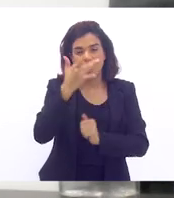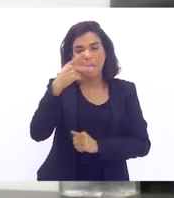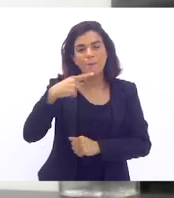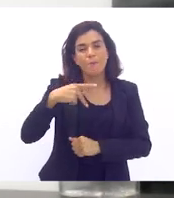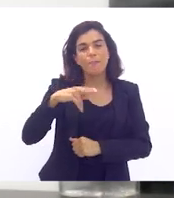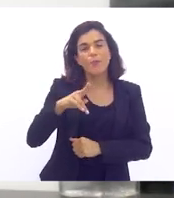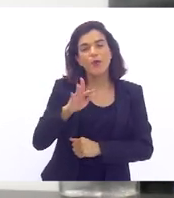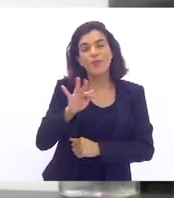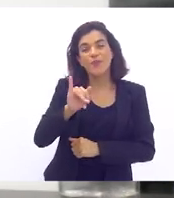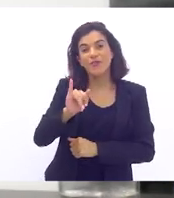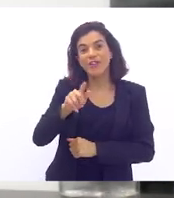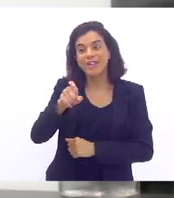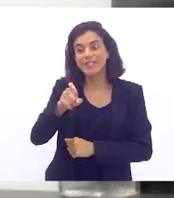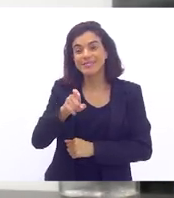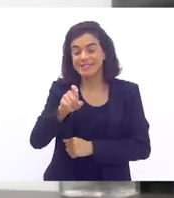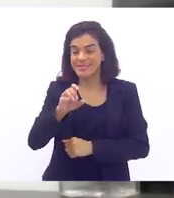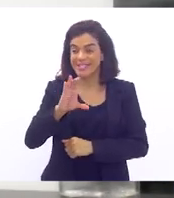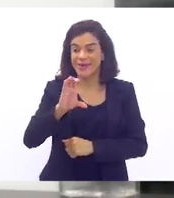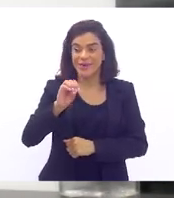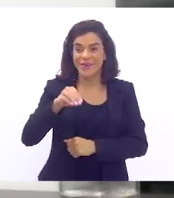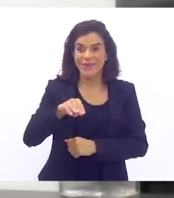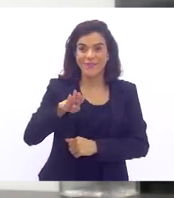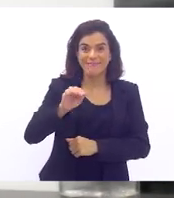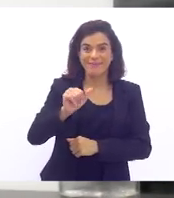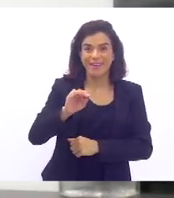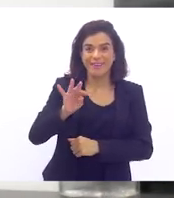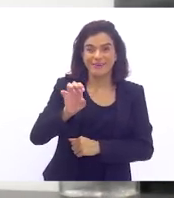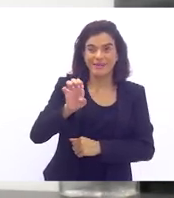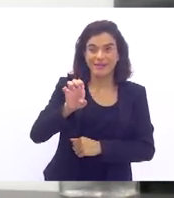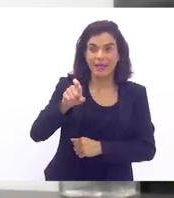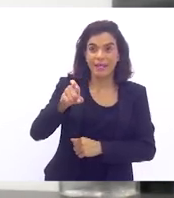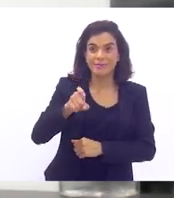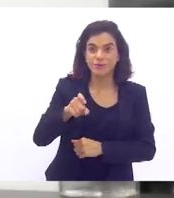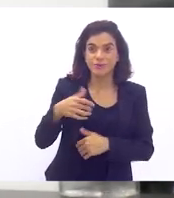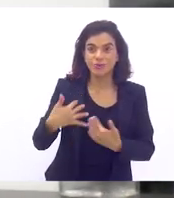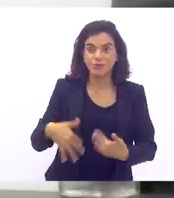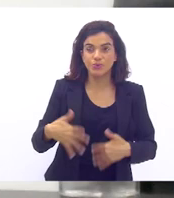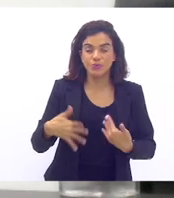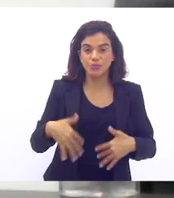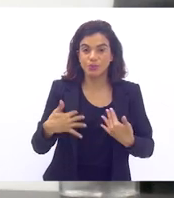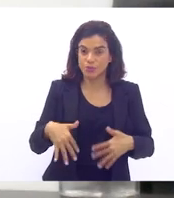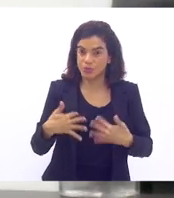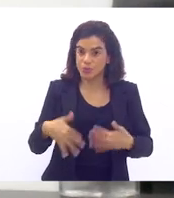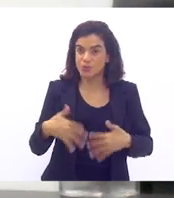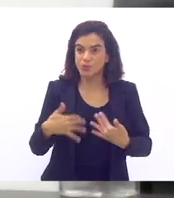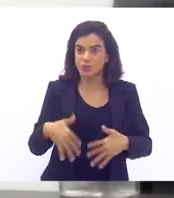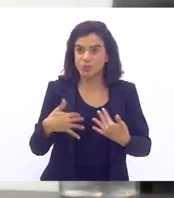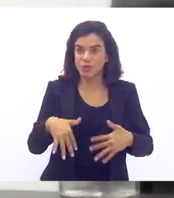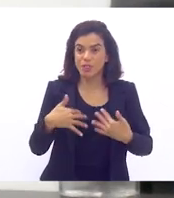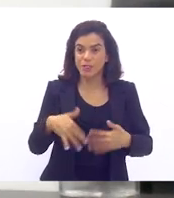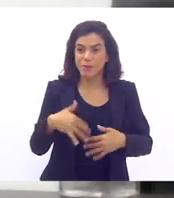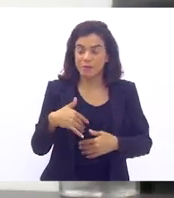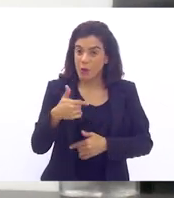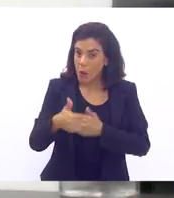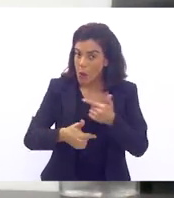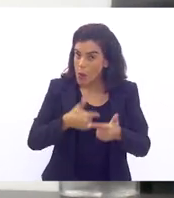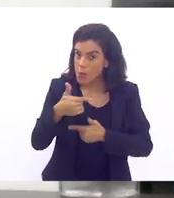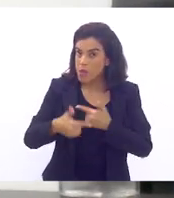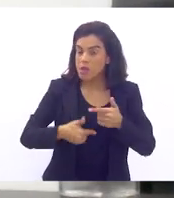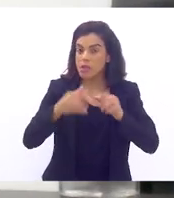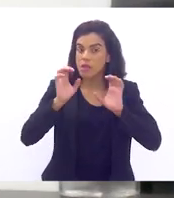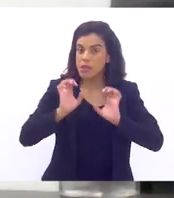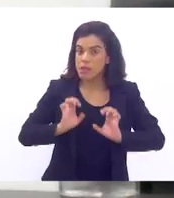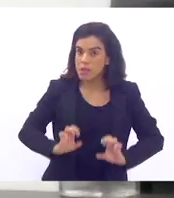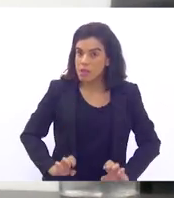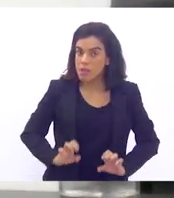puffix da mão líquida com Fatec que estão aqui estão aqui sim trabalho conosco um trabalho ético